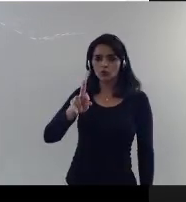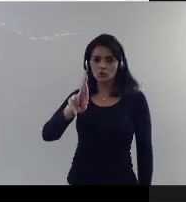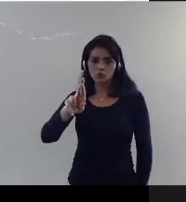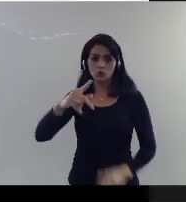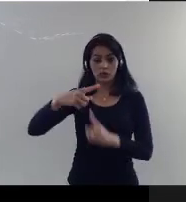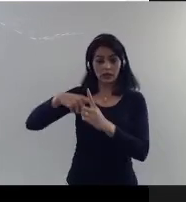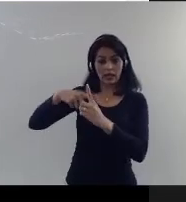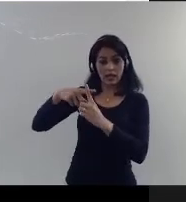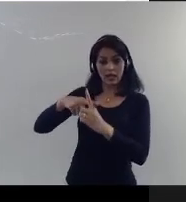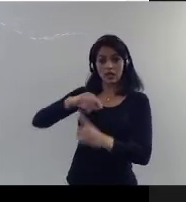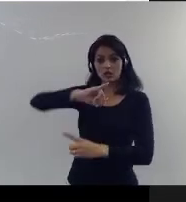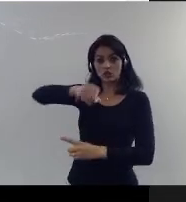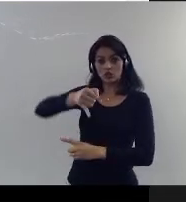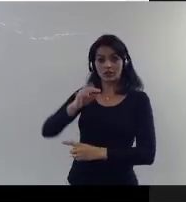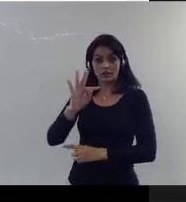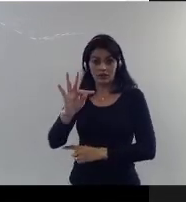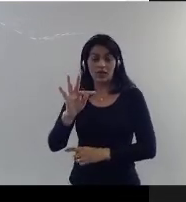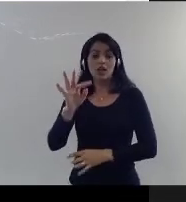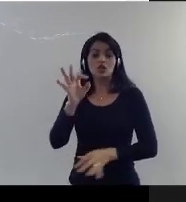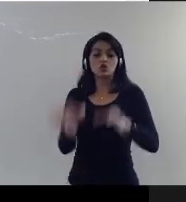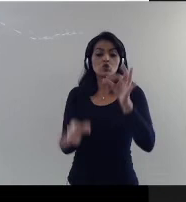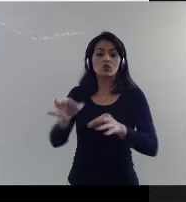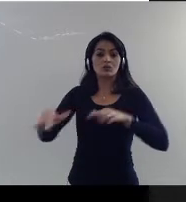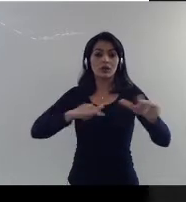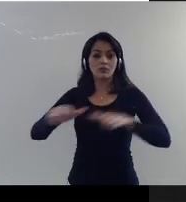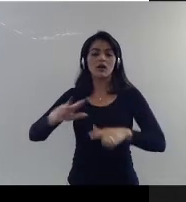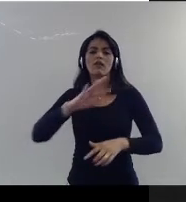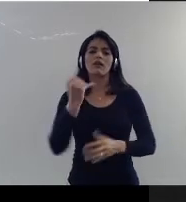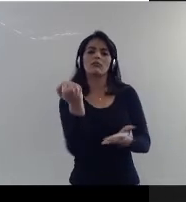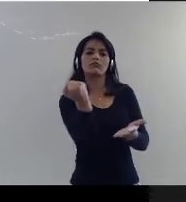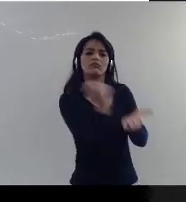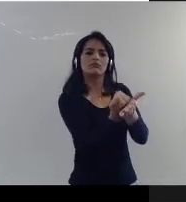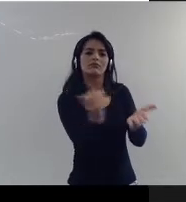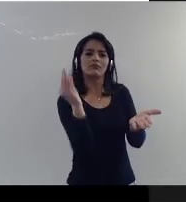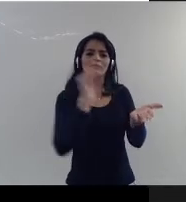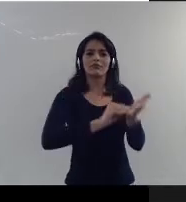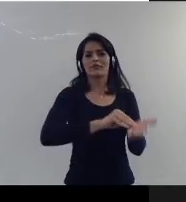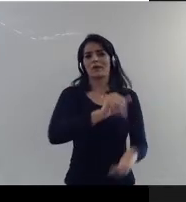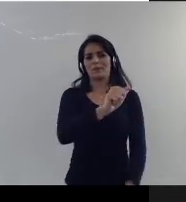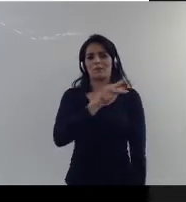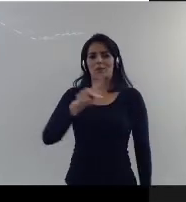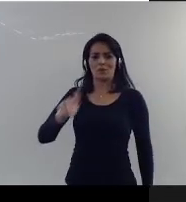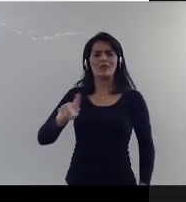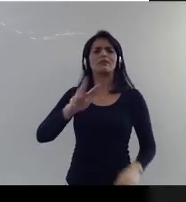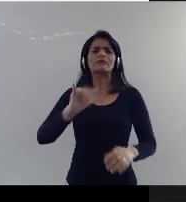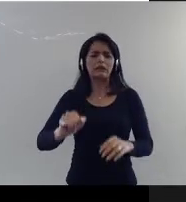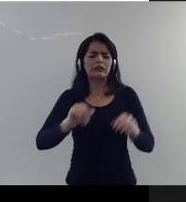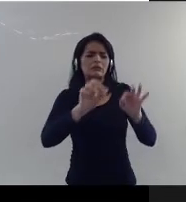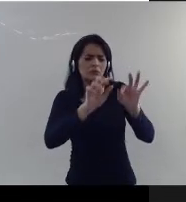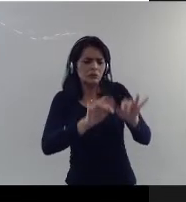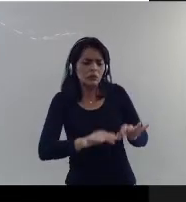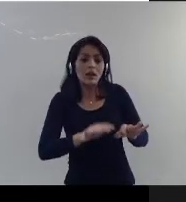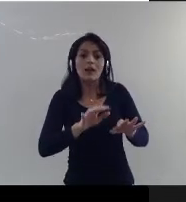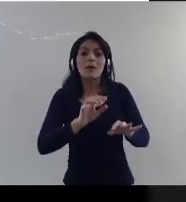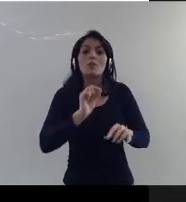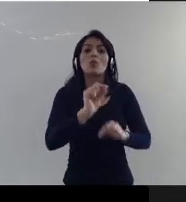JT, Justiça do Trabalho, vocês vão acessar a plataforma diretamente e dá para ficar brincando por estágio,